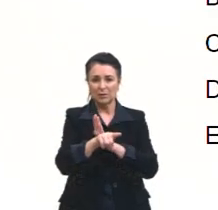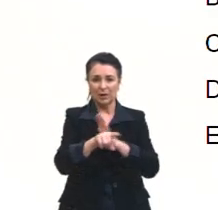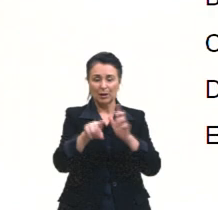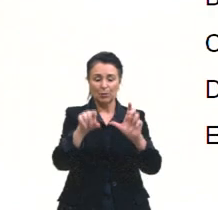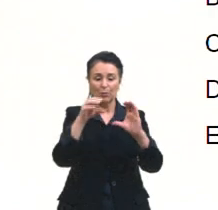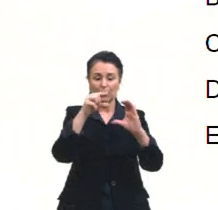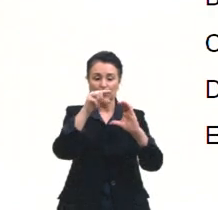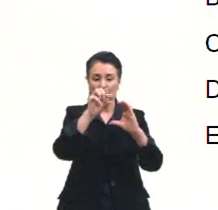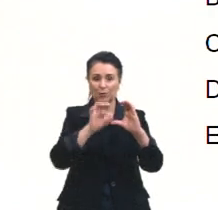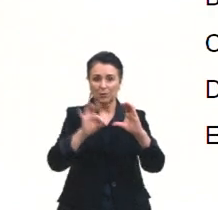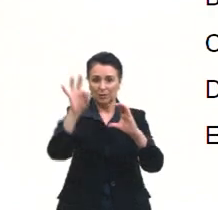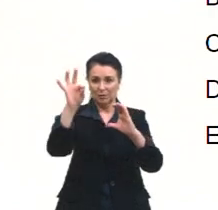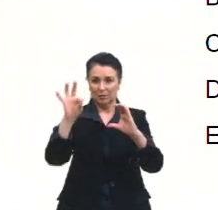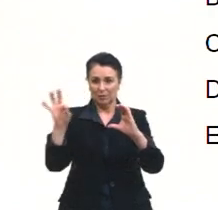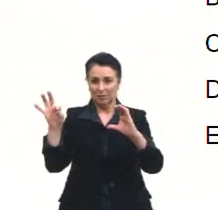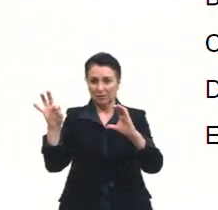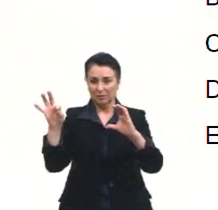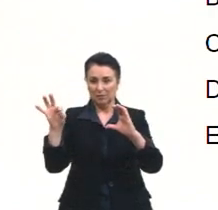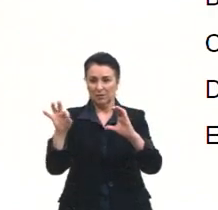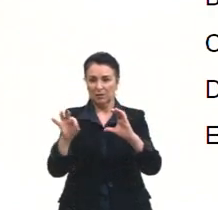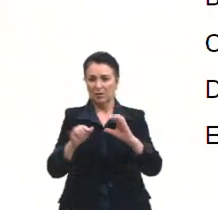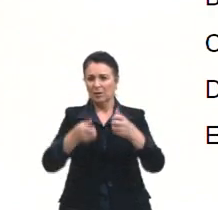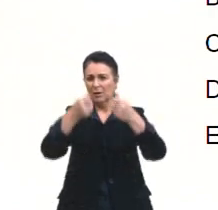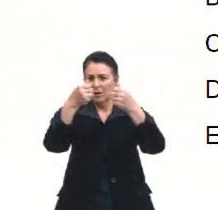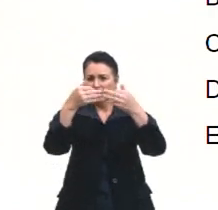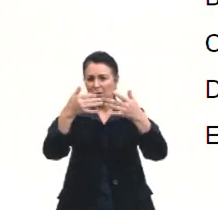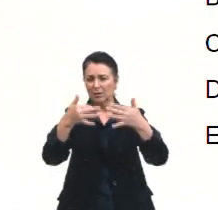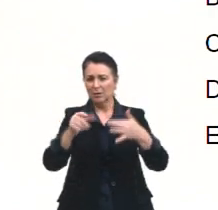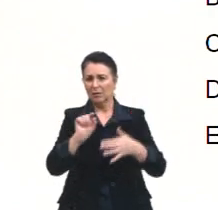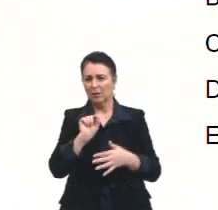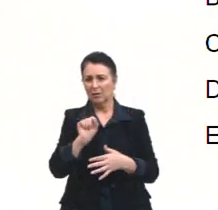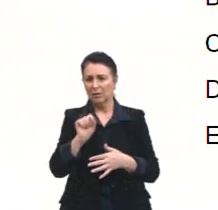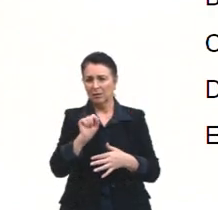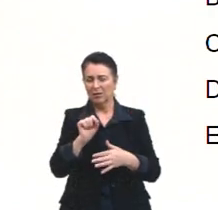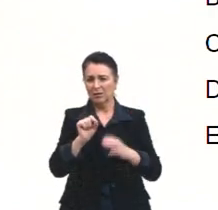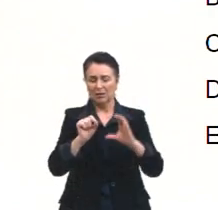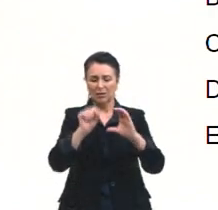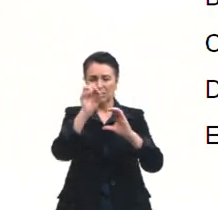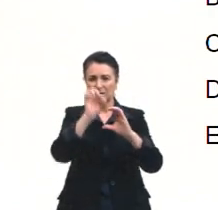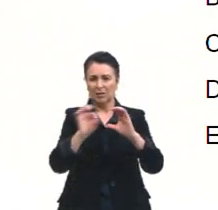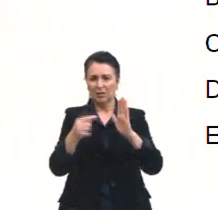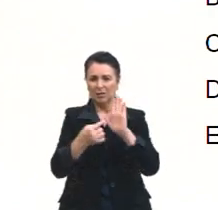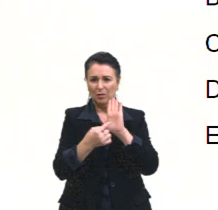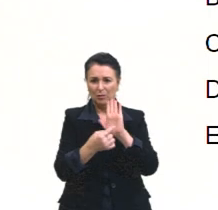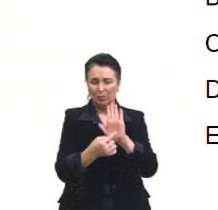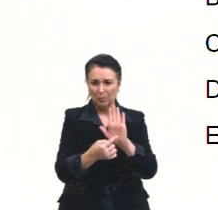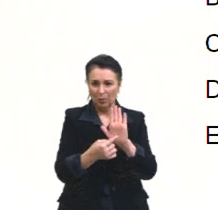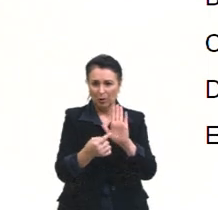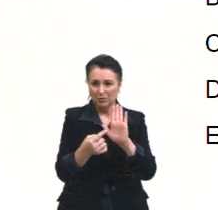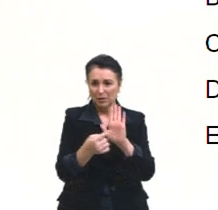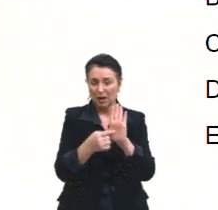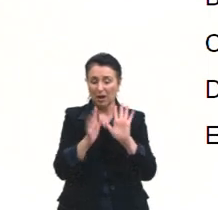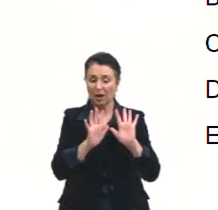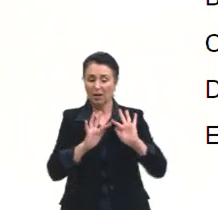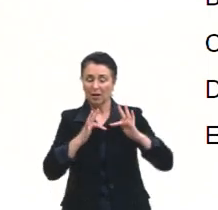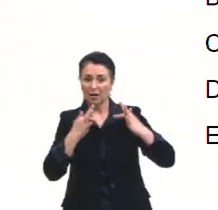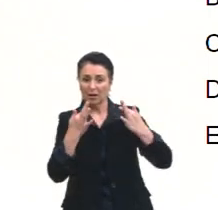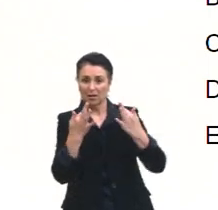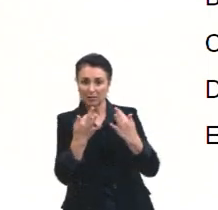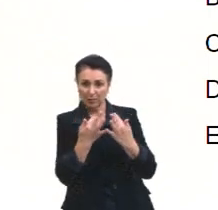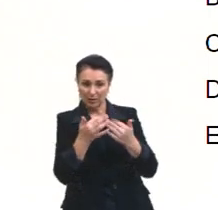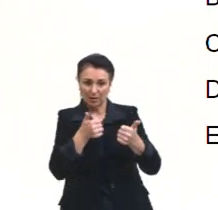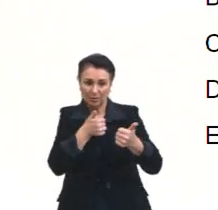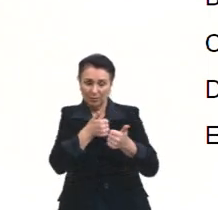cladograma e ela fala assim essa questão o cladograma Demonstra o grau de parentesco entre